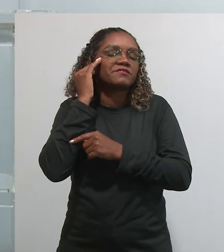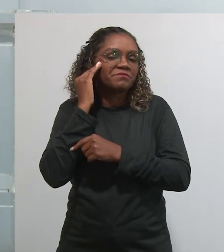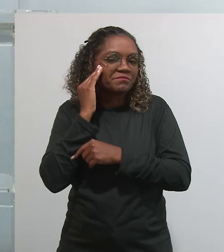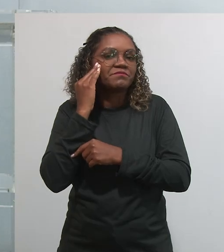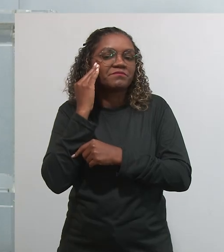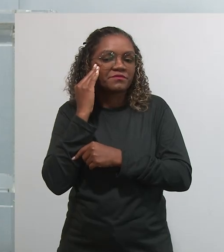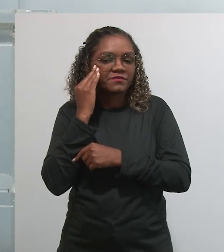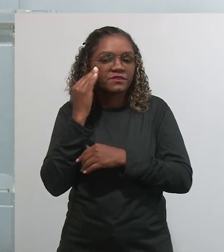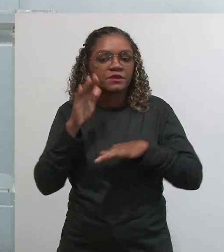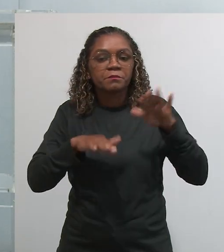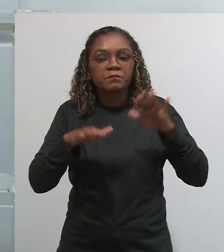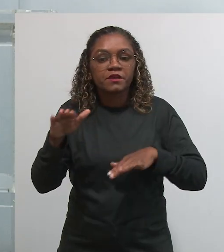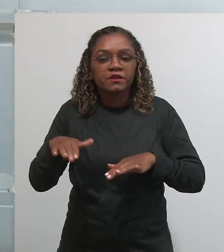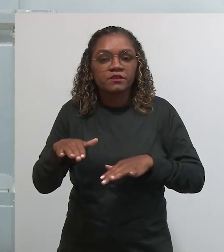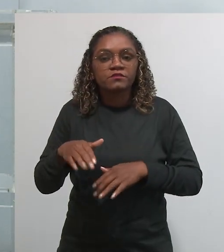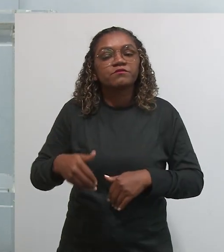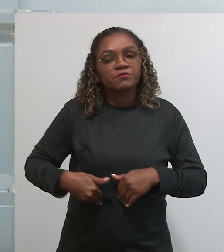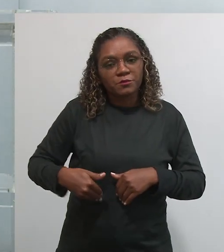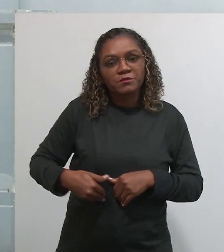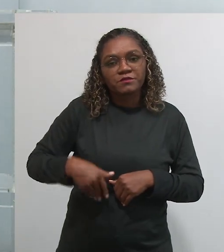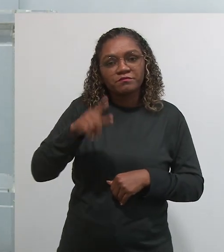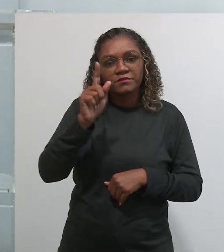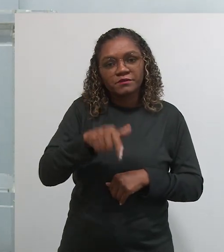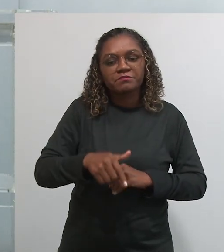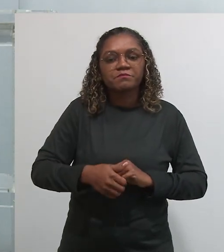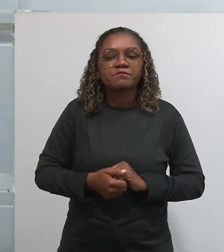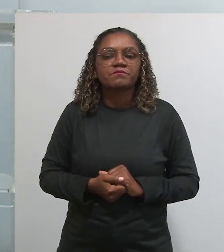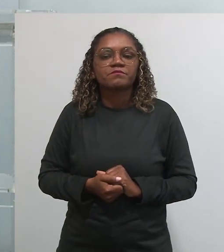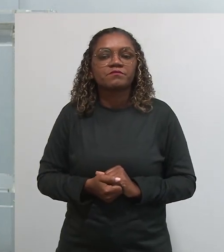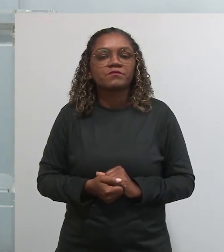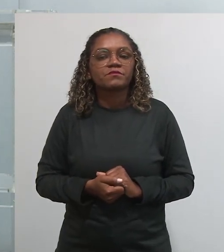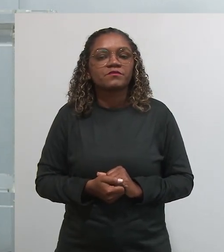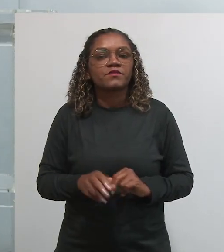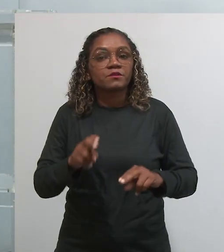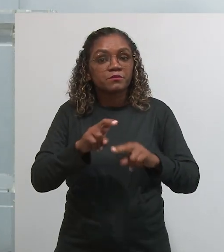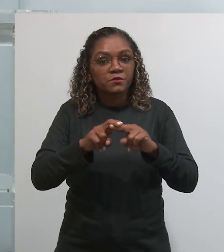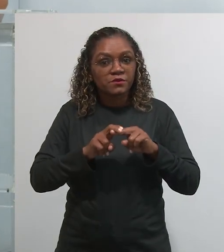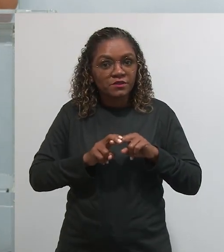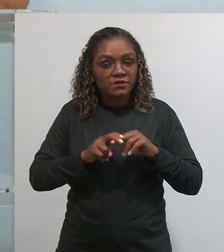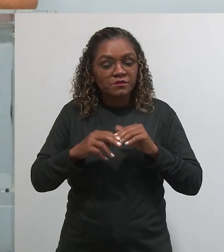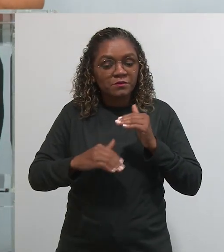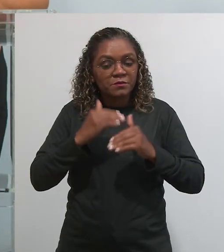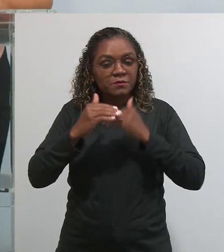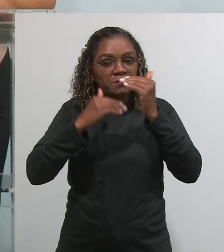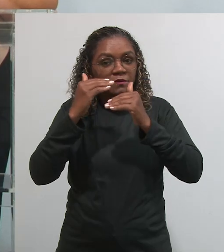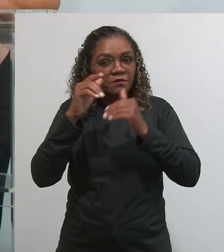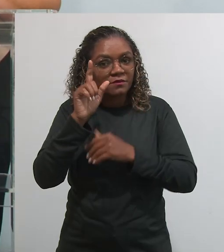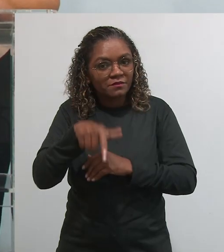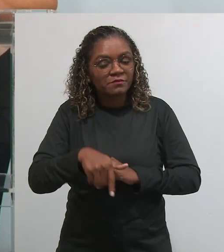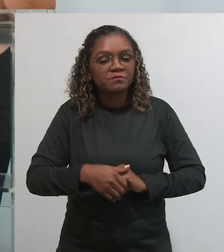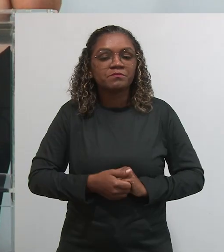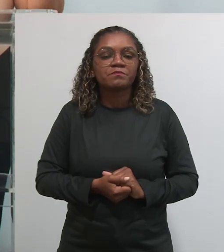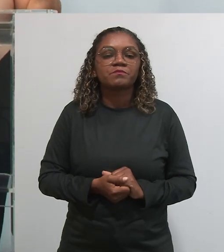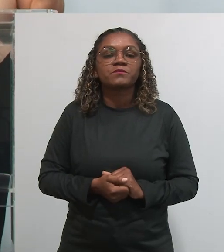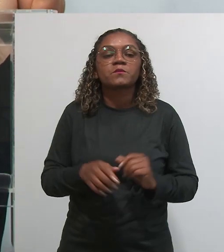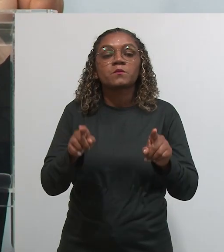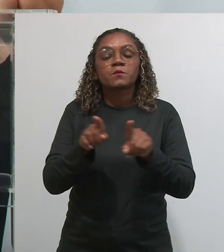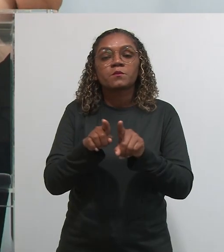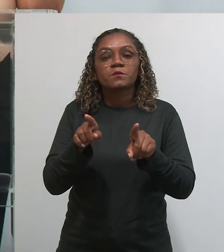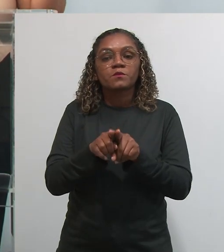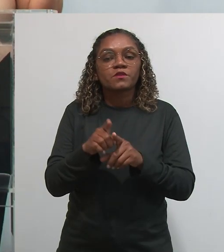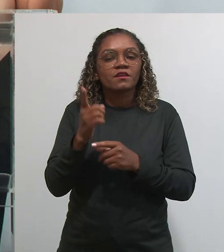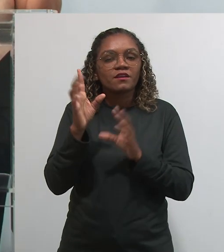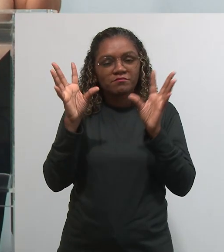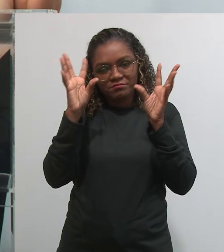aquele momento ele poderia estar com fome. Então os dois começam a desenvolver senso crítico. Trouxe para